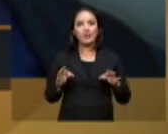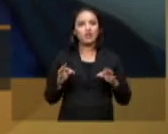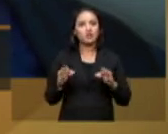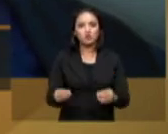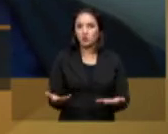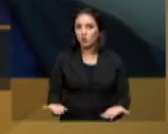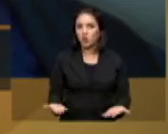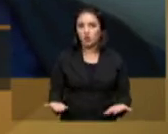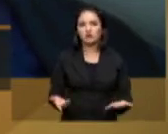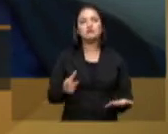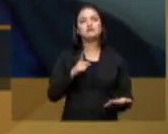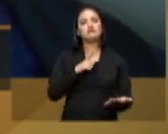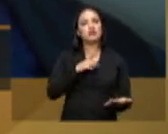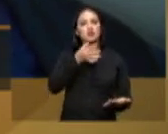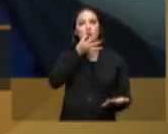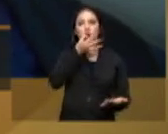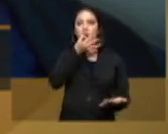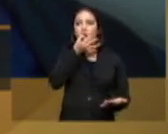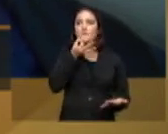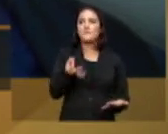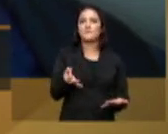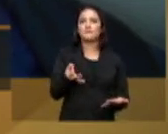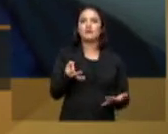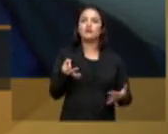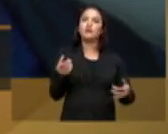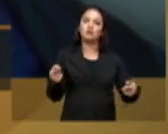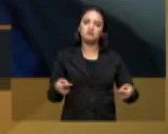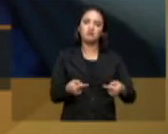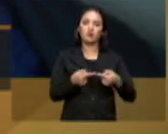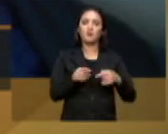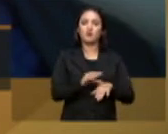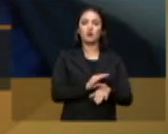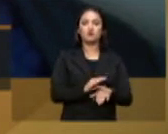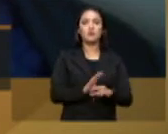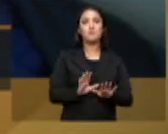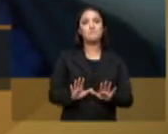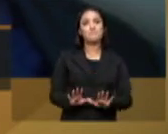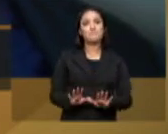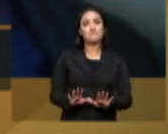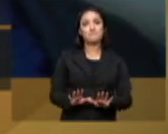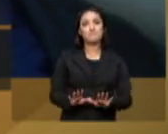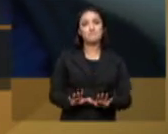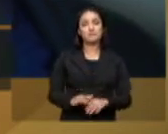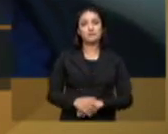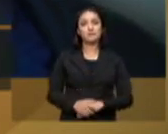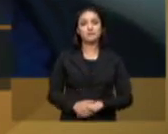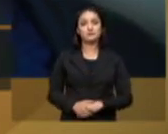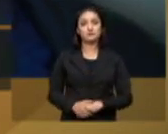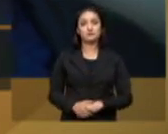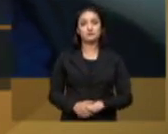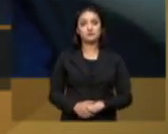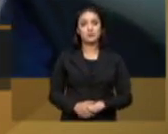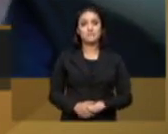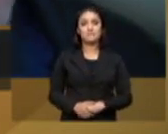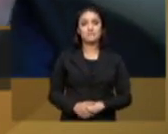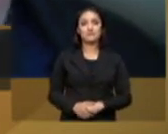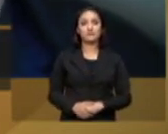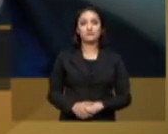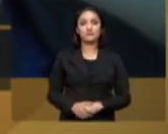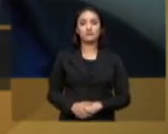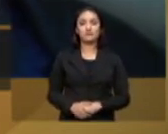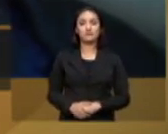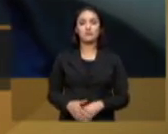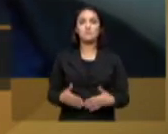pé. É a questão realmente daquela questão que diz Eros Grau